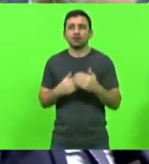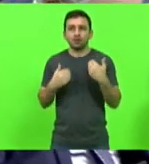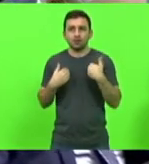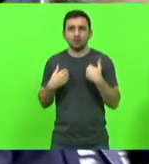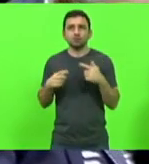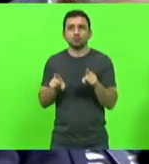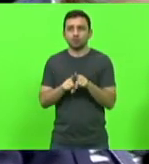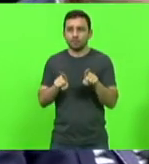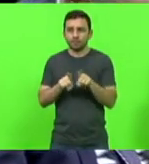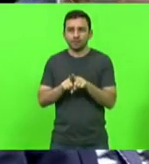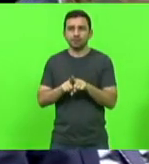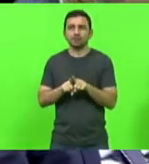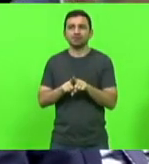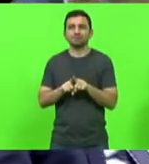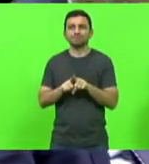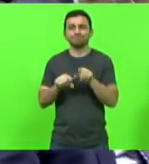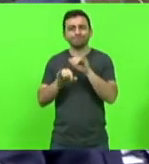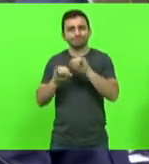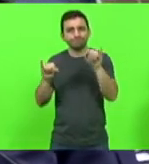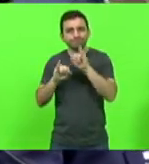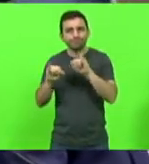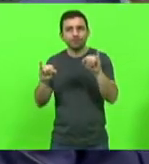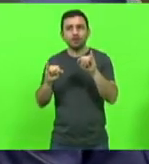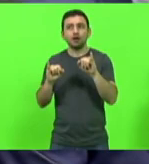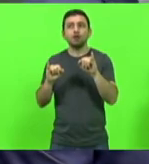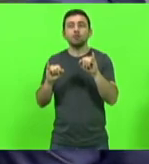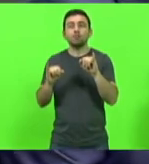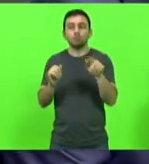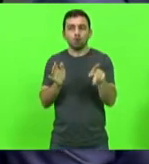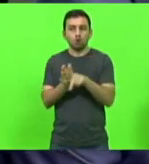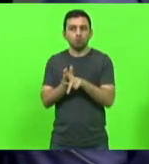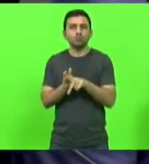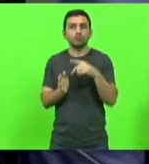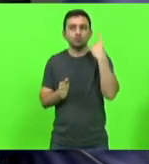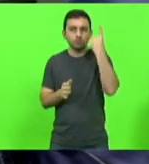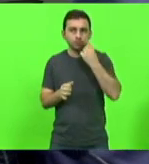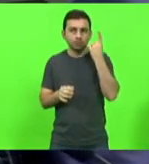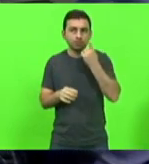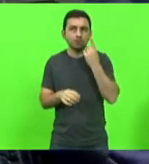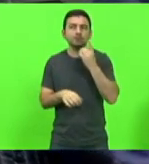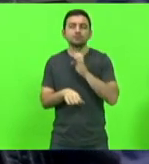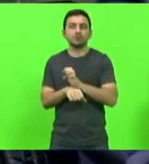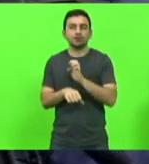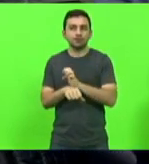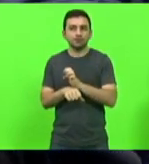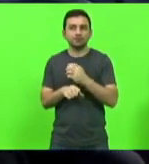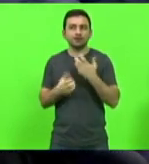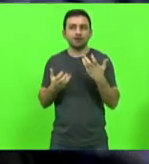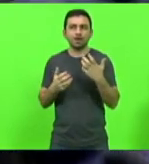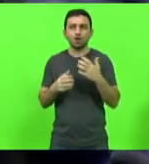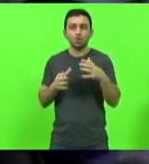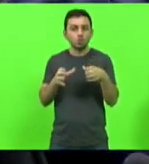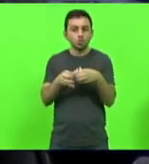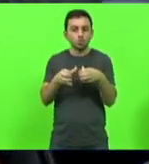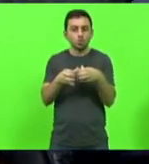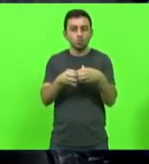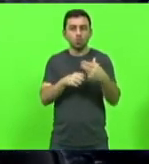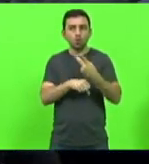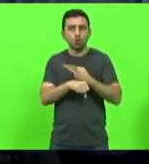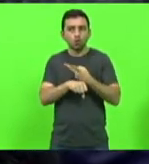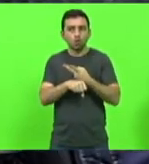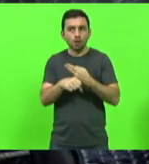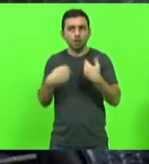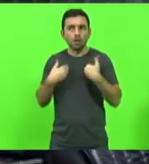manifestar porque ainda pré-candidata a deputado estadual, um dos primeiros grupos que me procurou na minha região, em